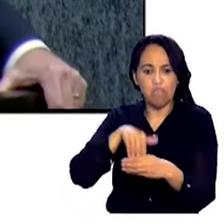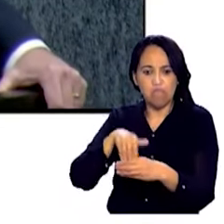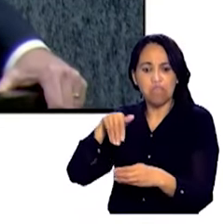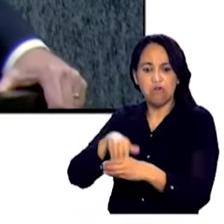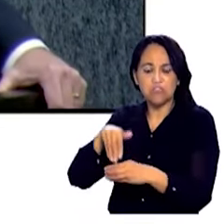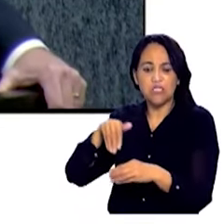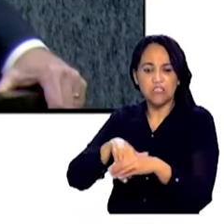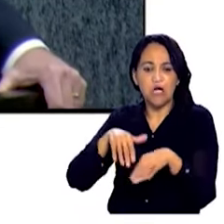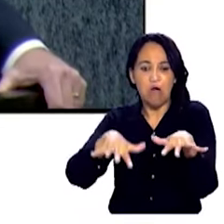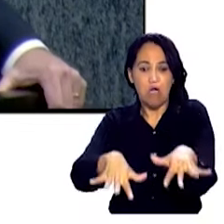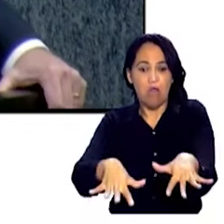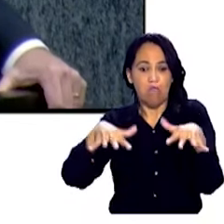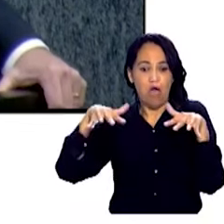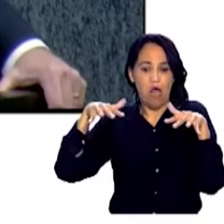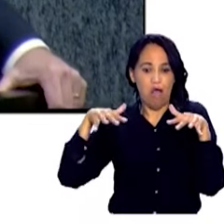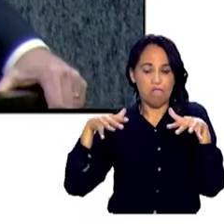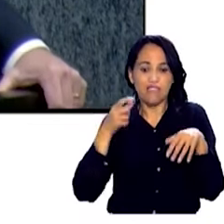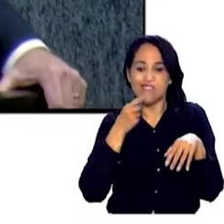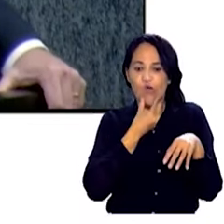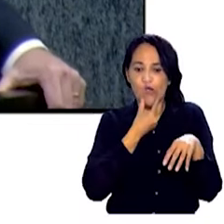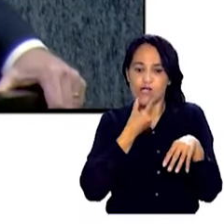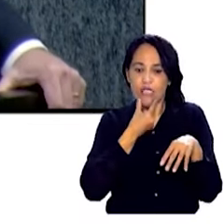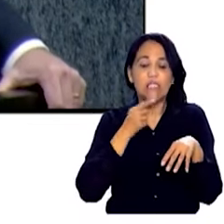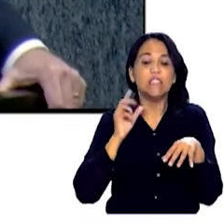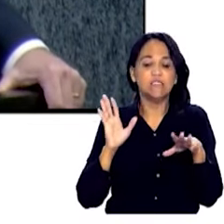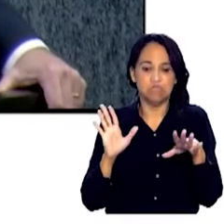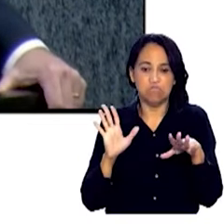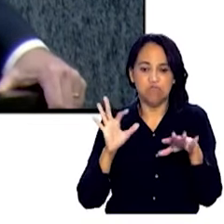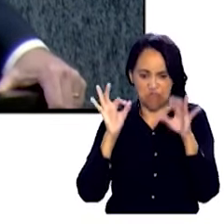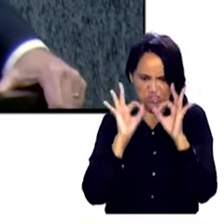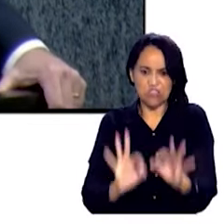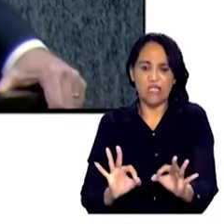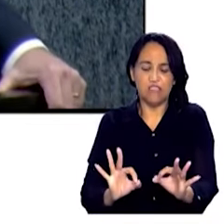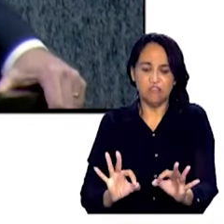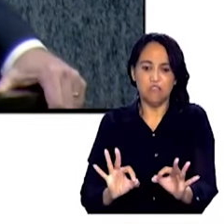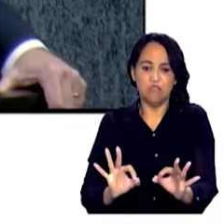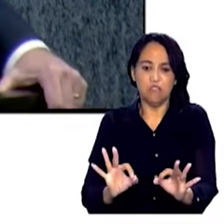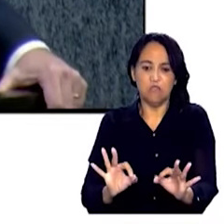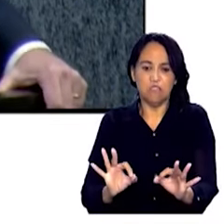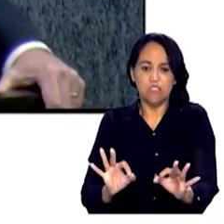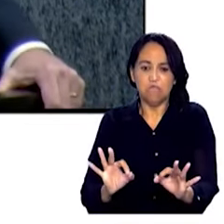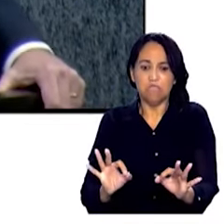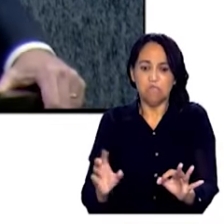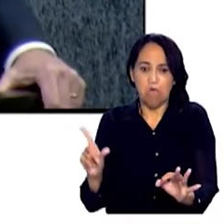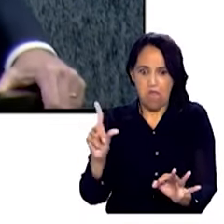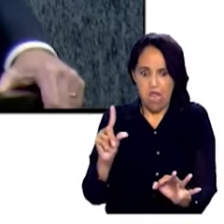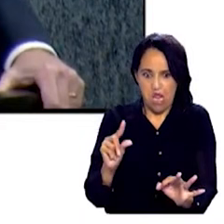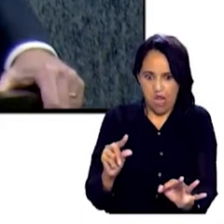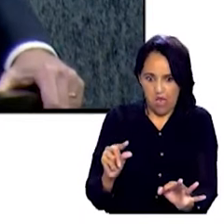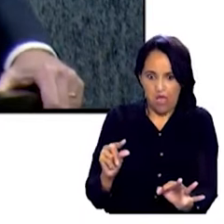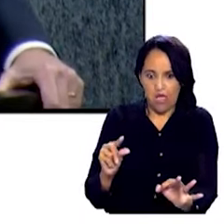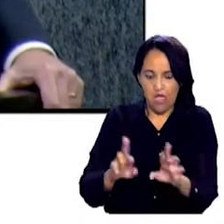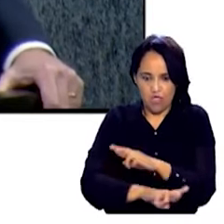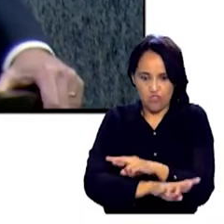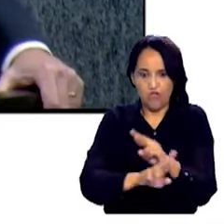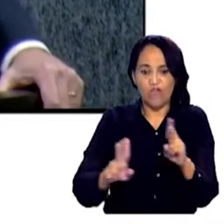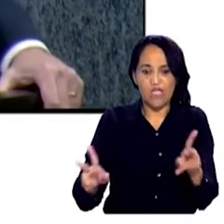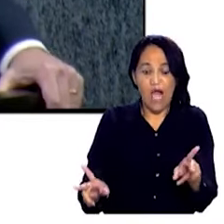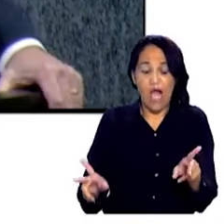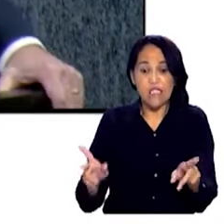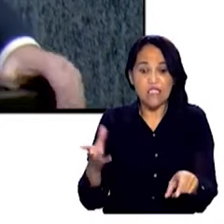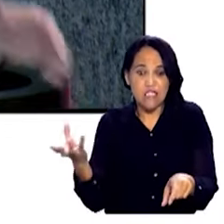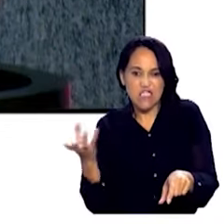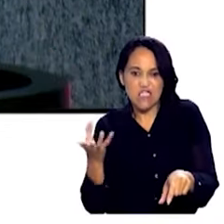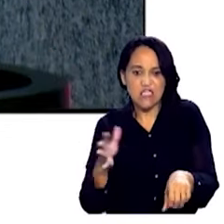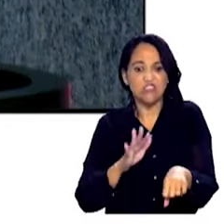britânico o resultado foi justo justo quer dizer apertado eh e agora o Parlamento escoces queria chamar um novo referendo